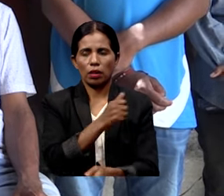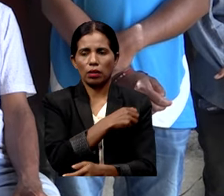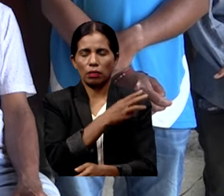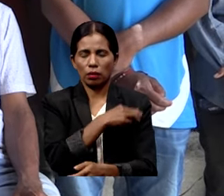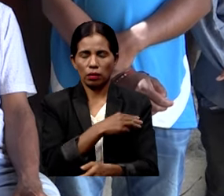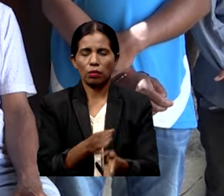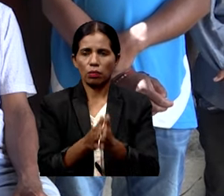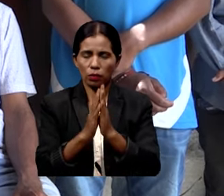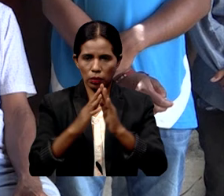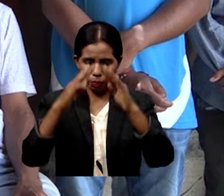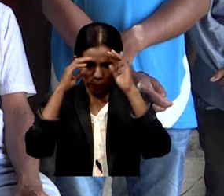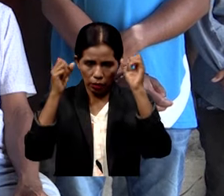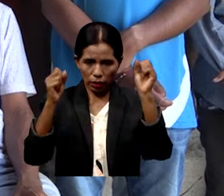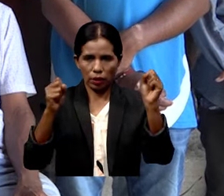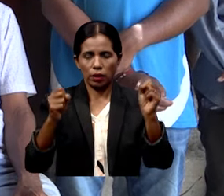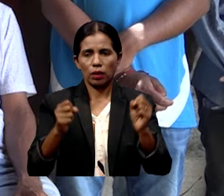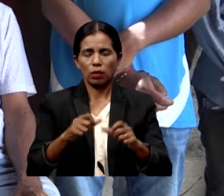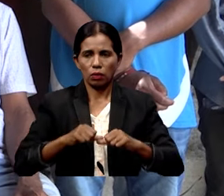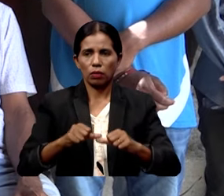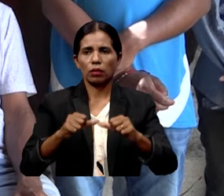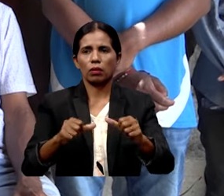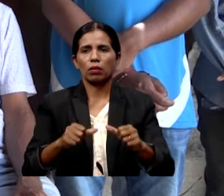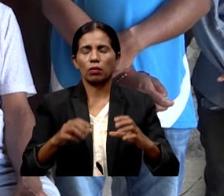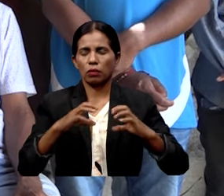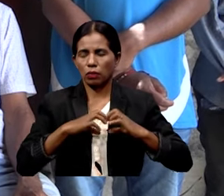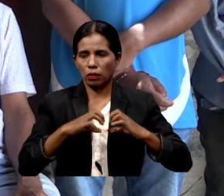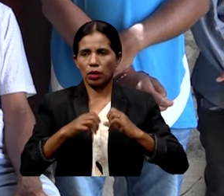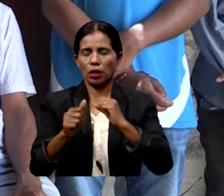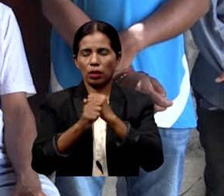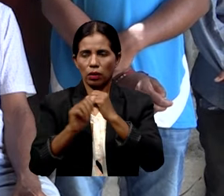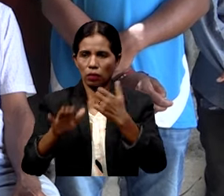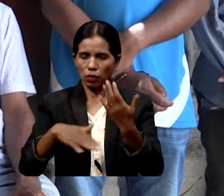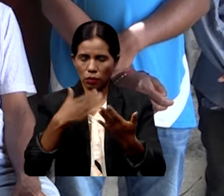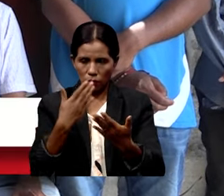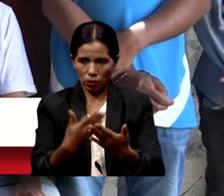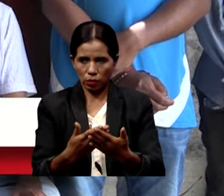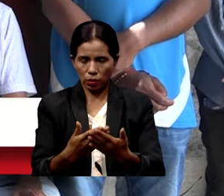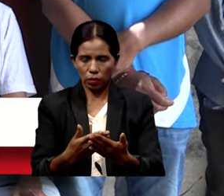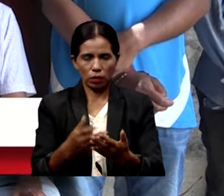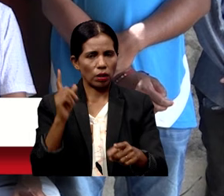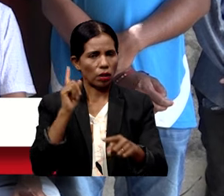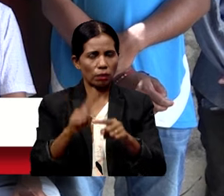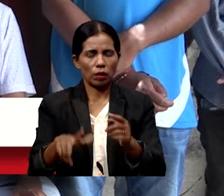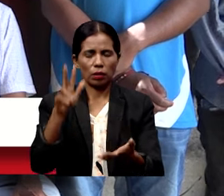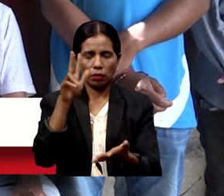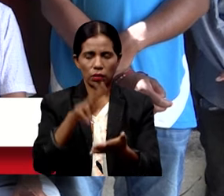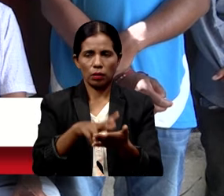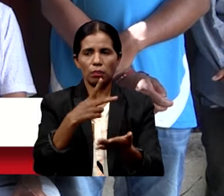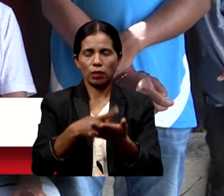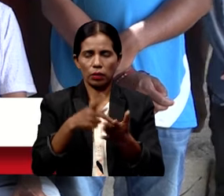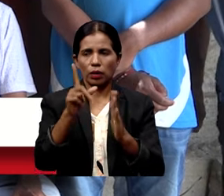atu continua consciente entre lia fuan ho asam sira, hodi veta tiha projetu lei nebe